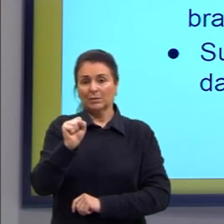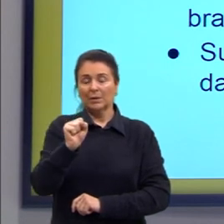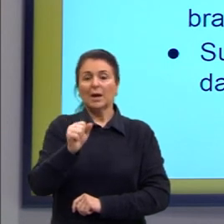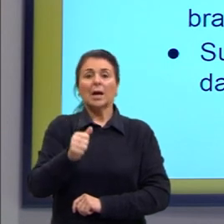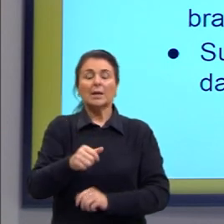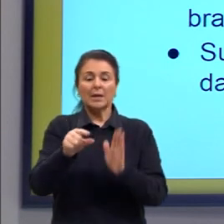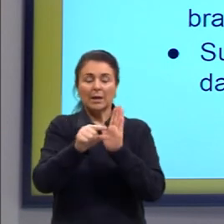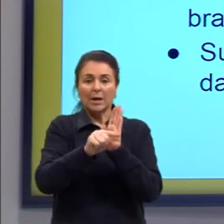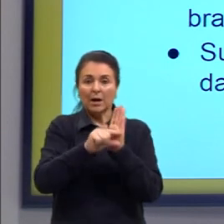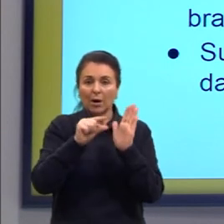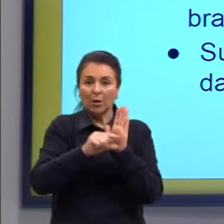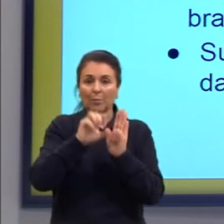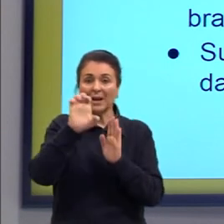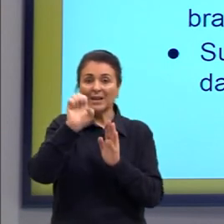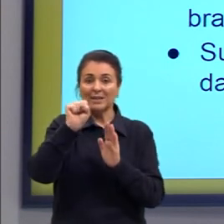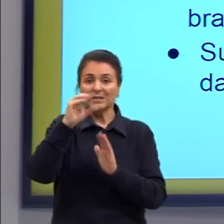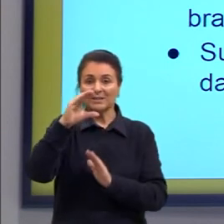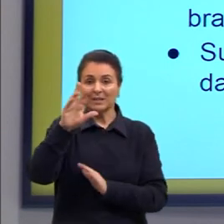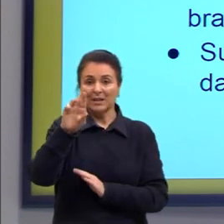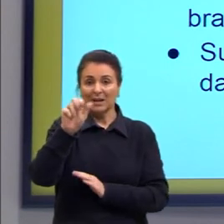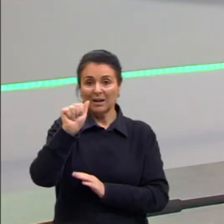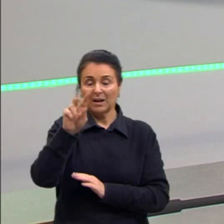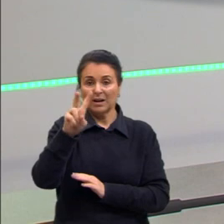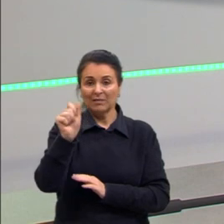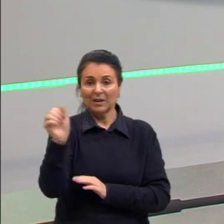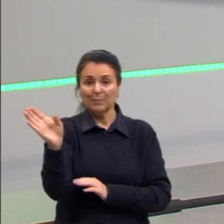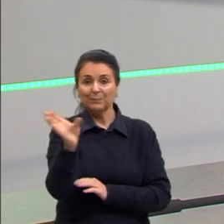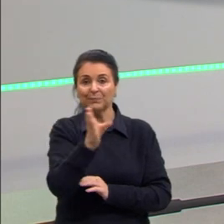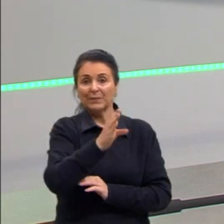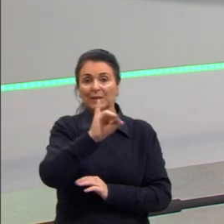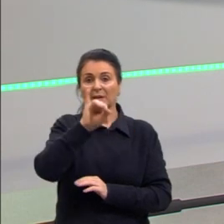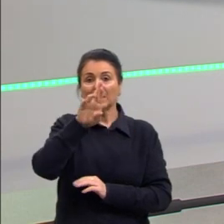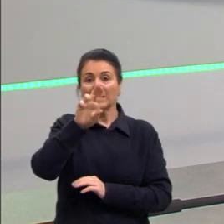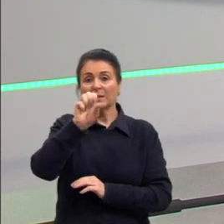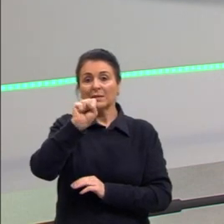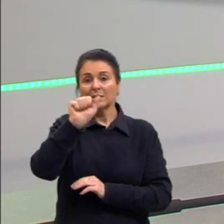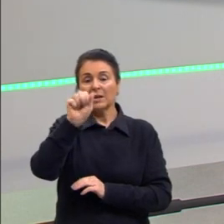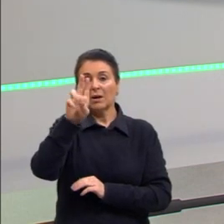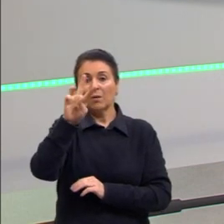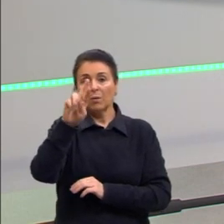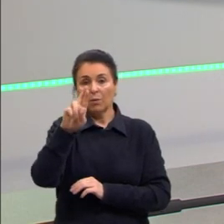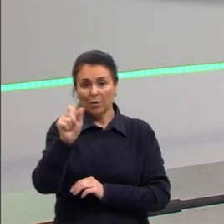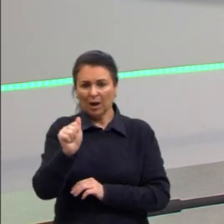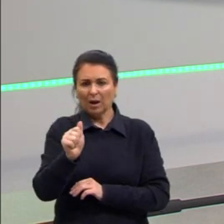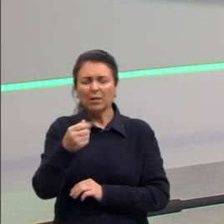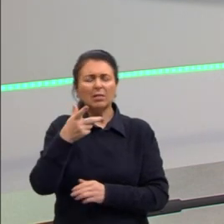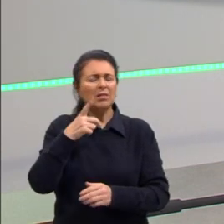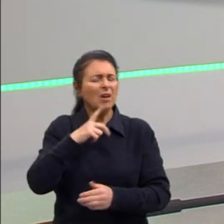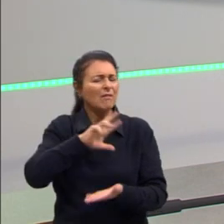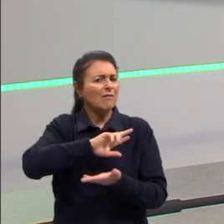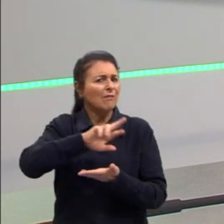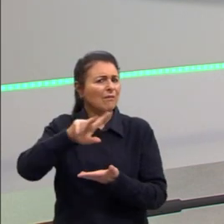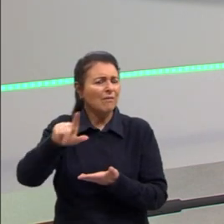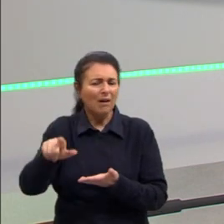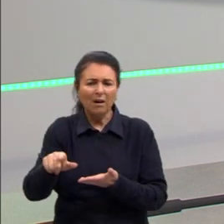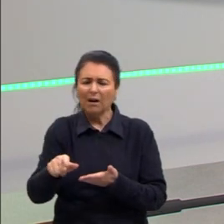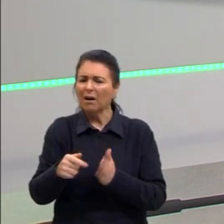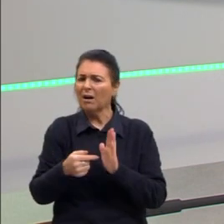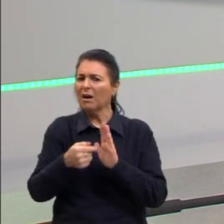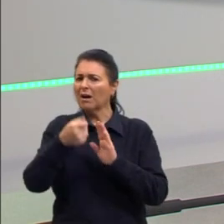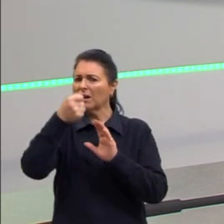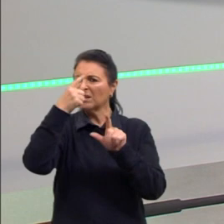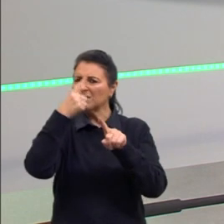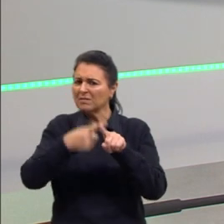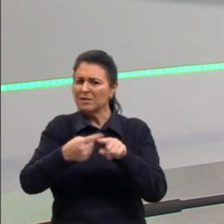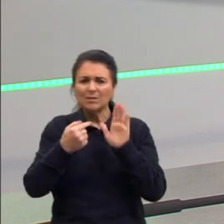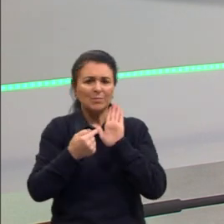porque inclusive é uma novela na está passando né na televisão a novela Escrava Isaura Então ela é baseada nessa obra